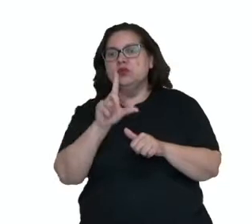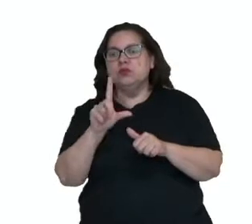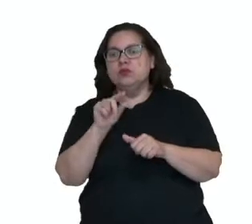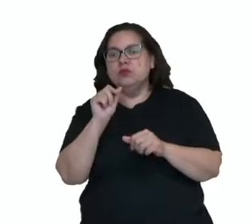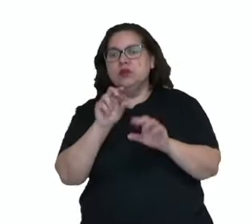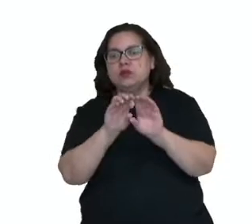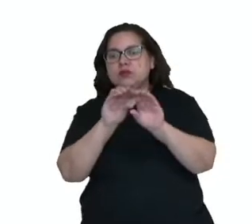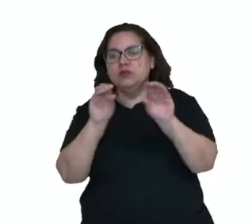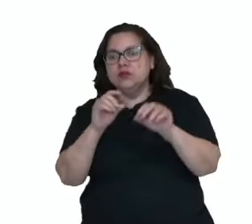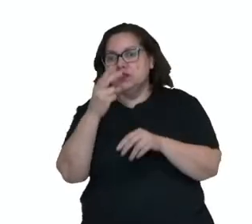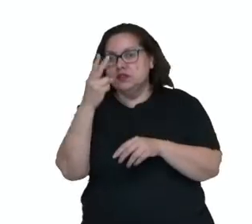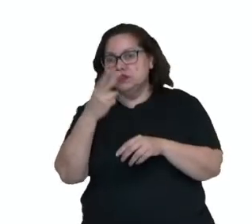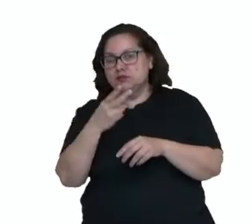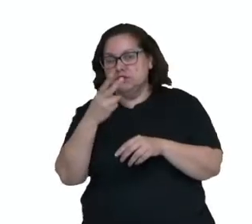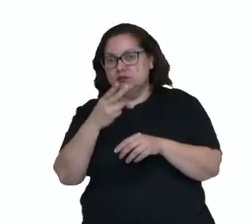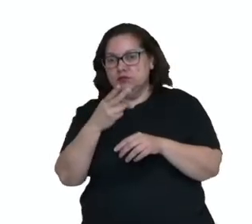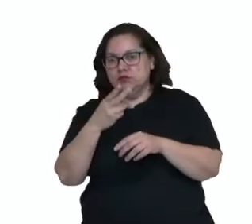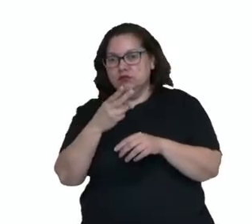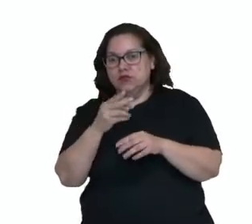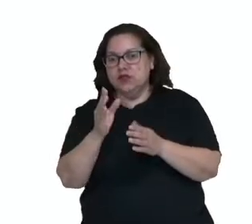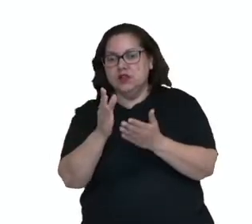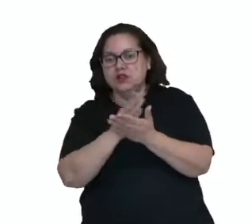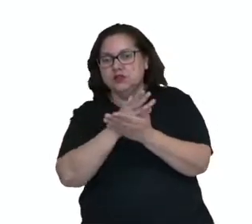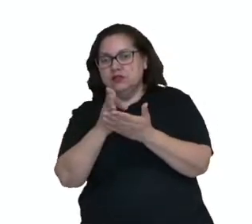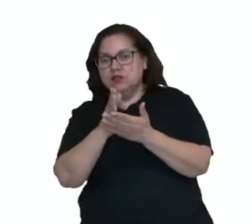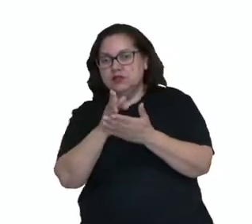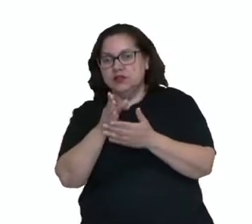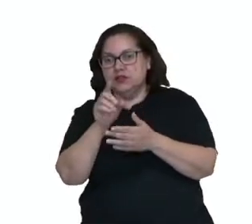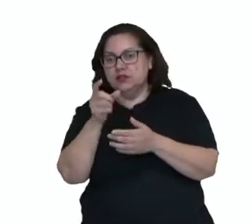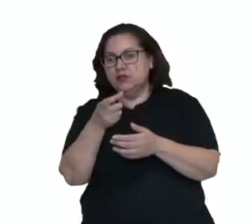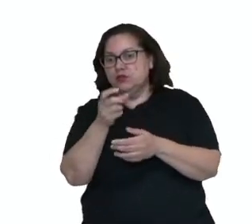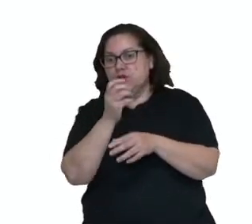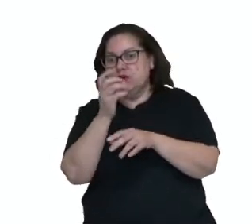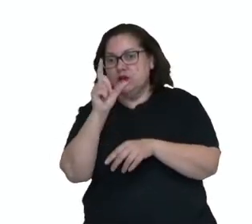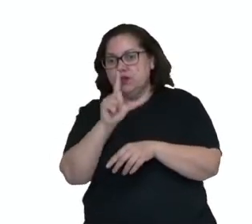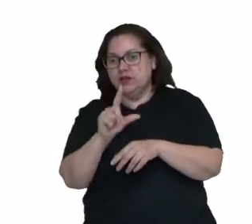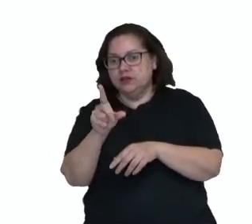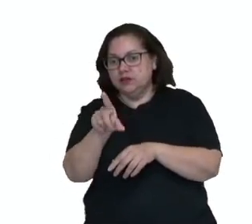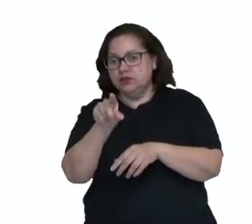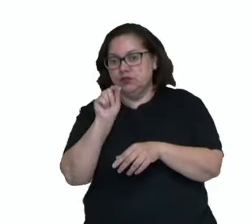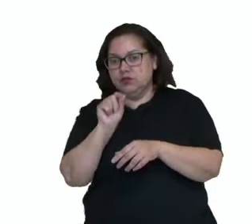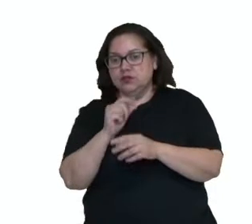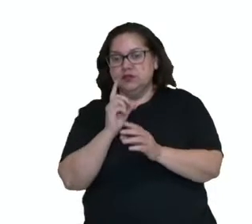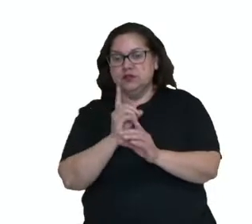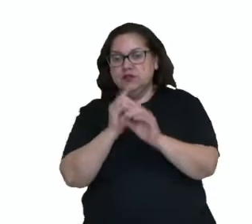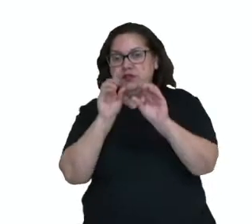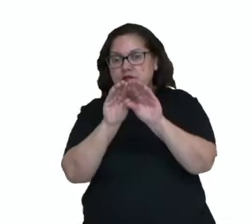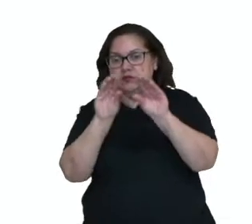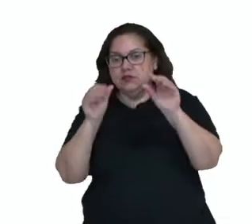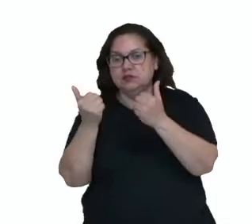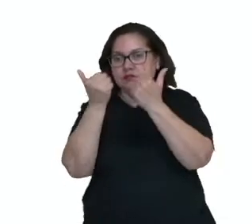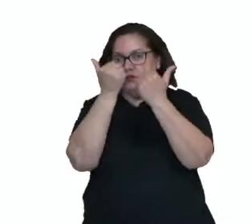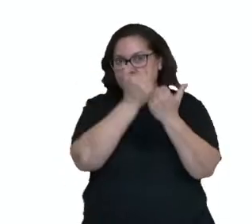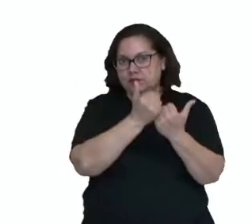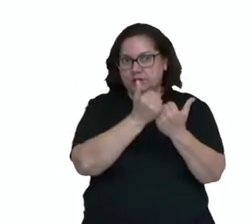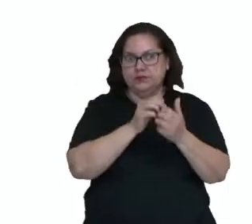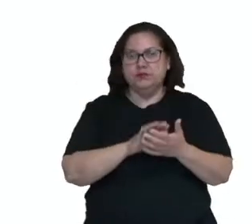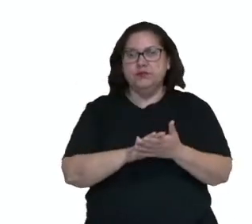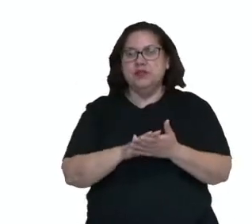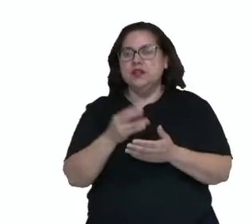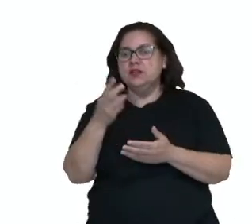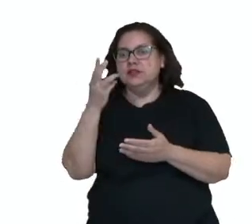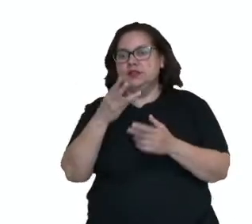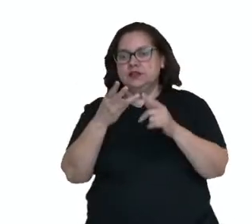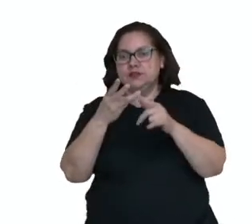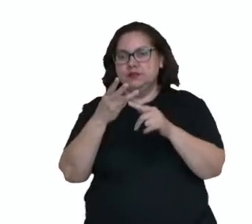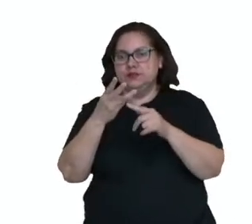equação. Segundo passo, isolar a incógnita escolhida e obter uma equação de substituição.